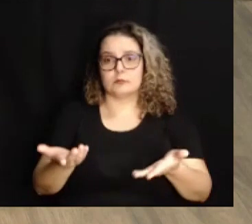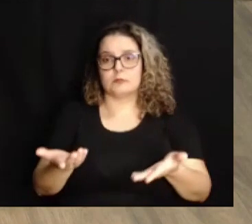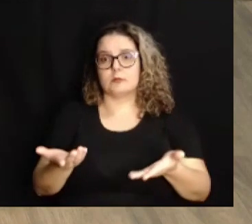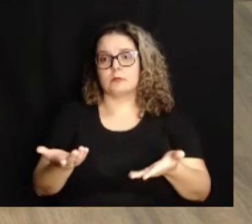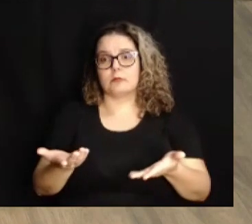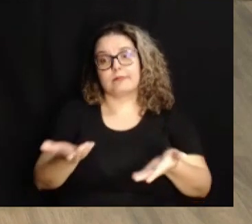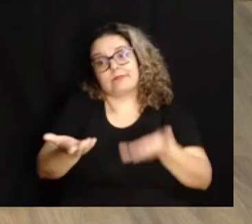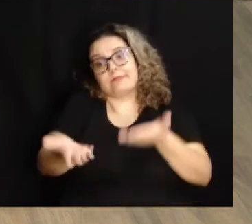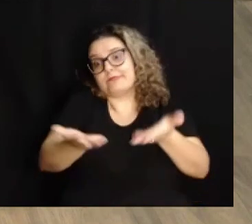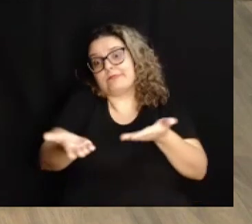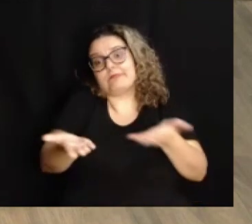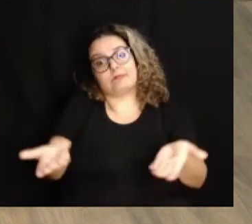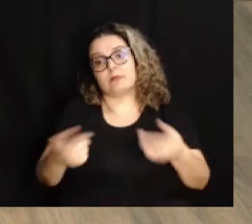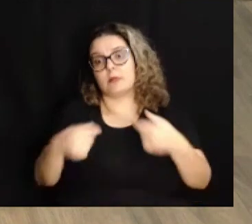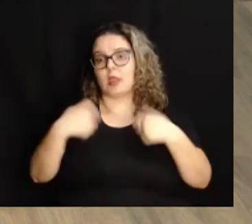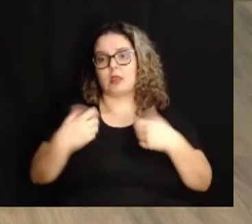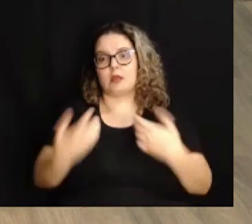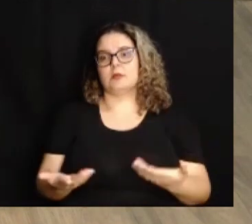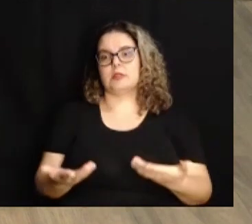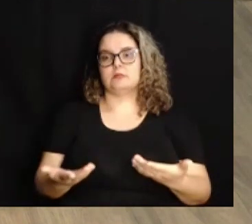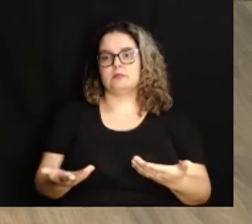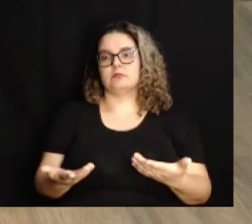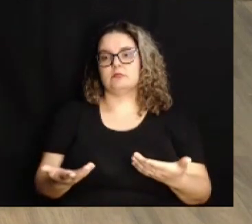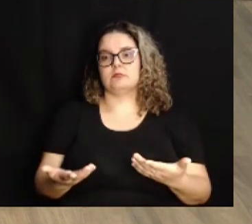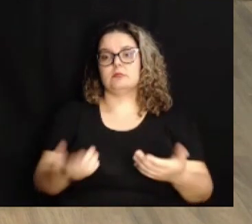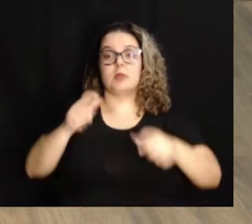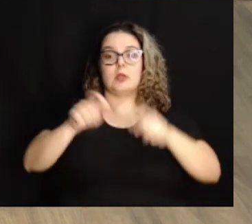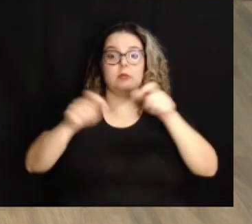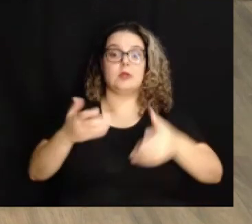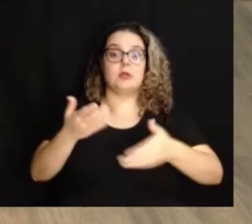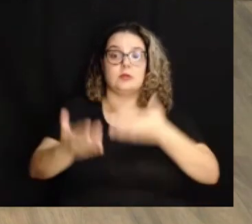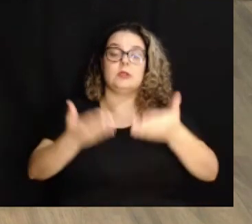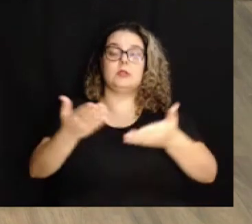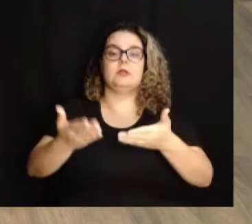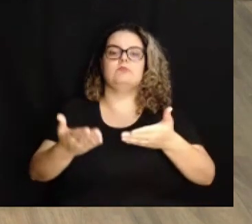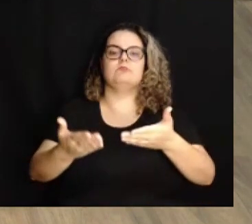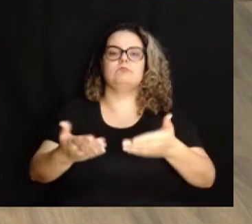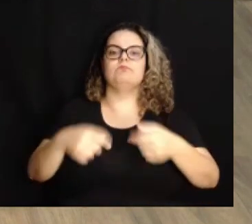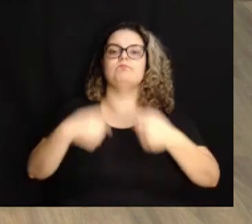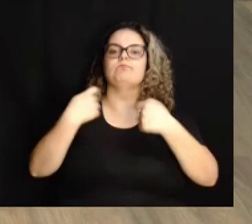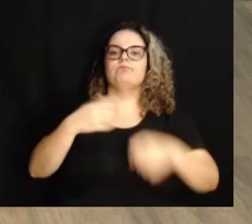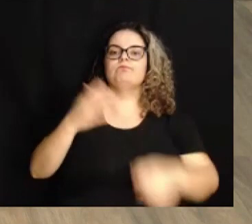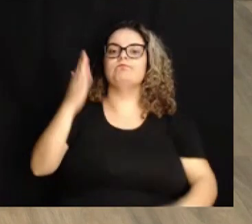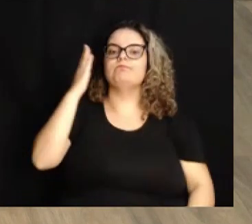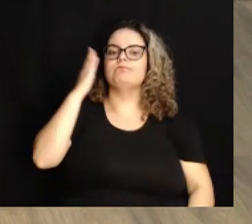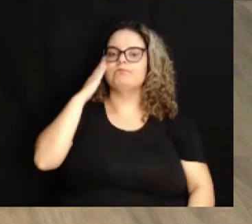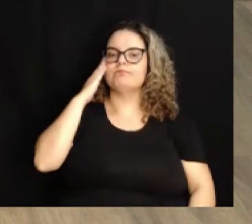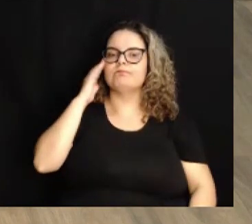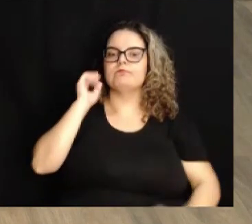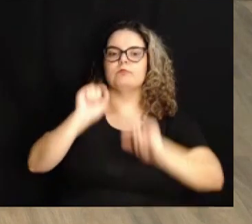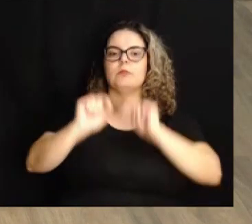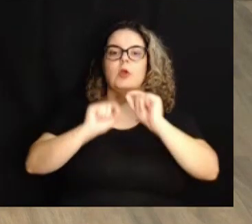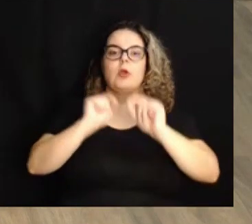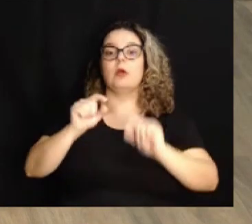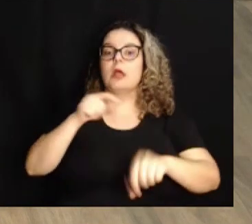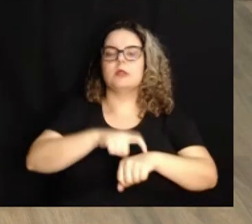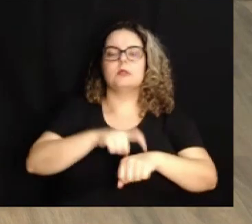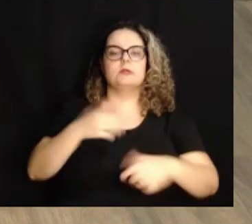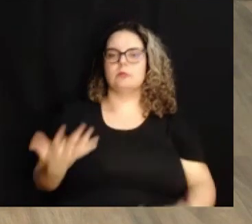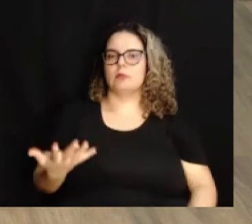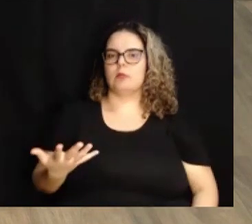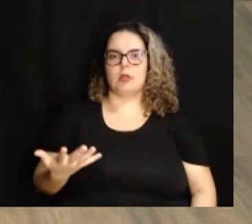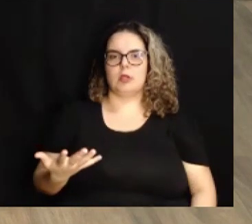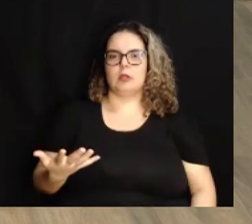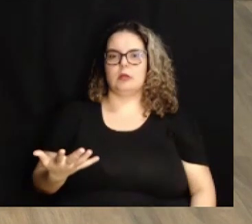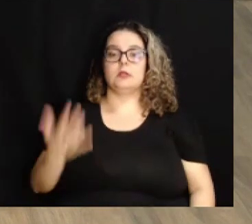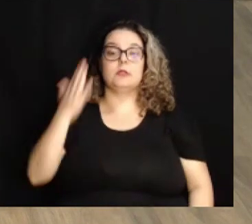né? Mas para a pessoa lidar com isso, ela precisa entender o que é esse momento, né? Ela precisa saber como